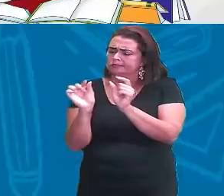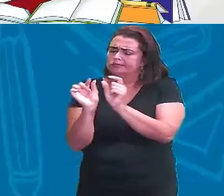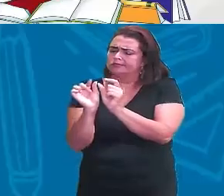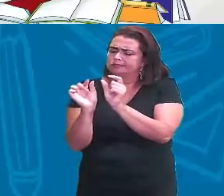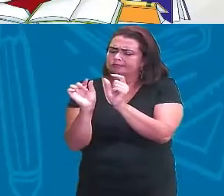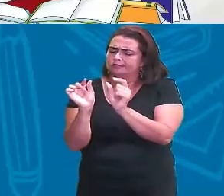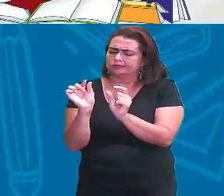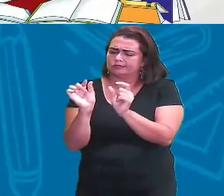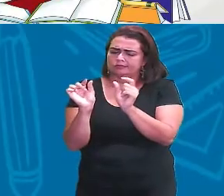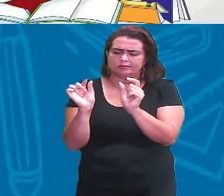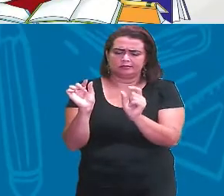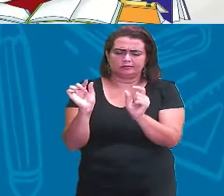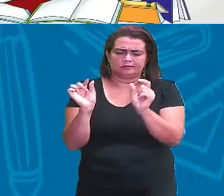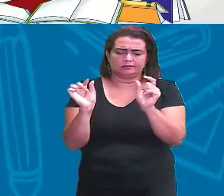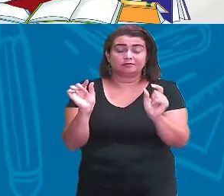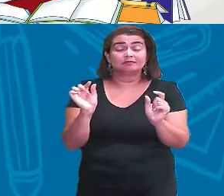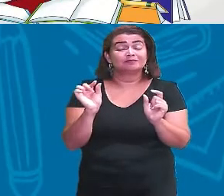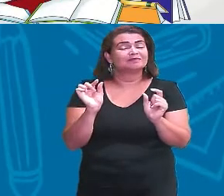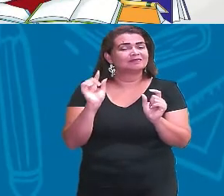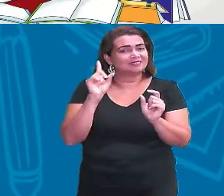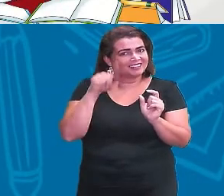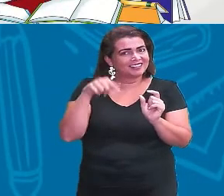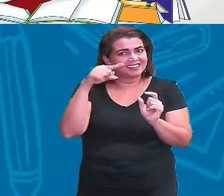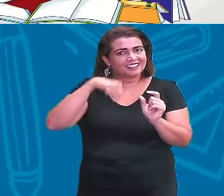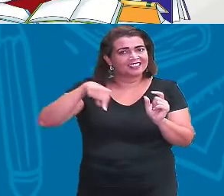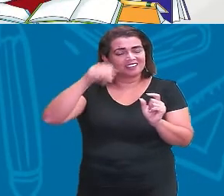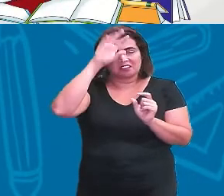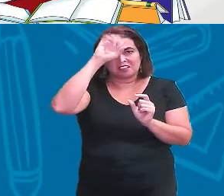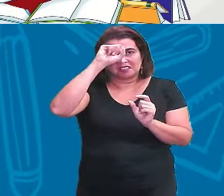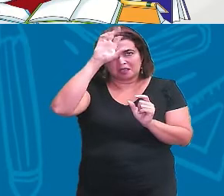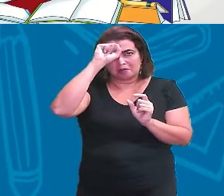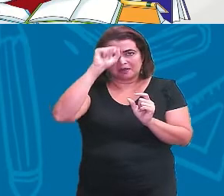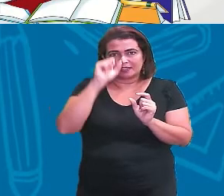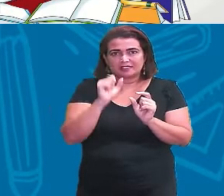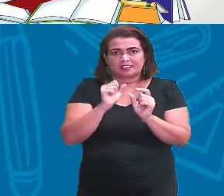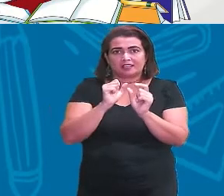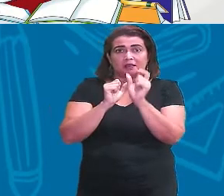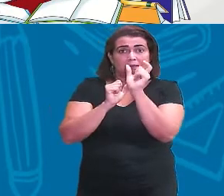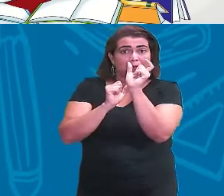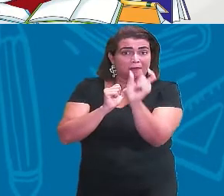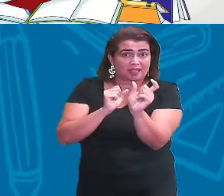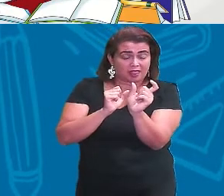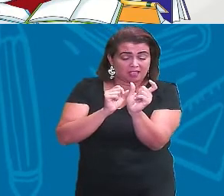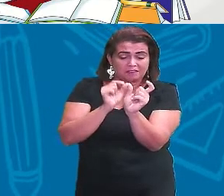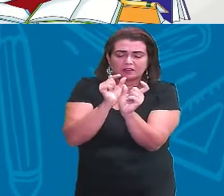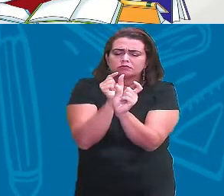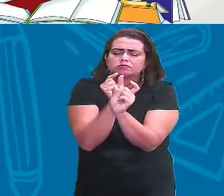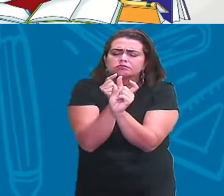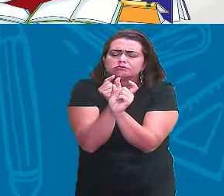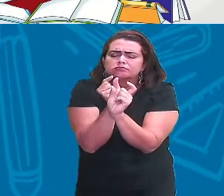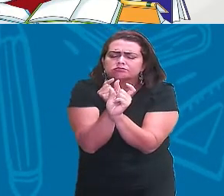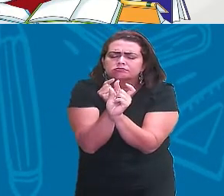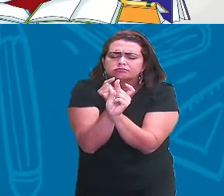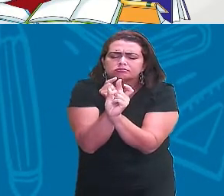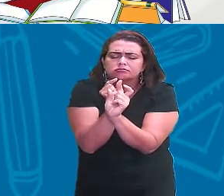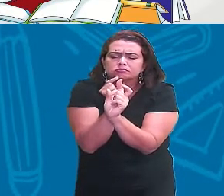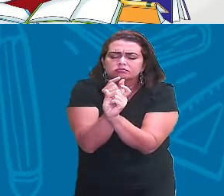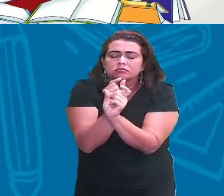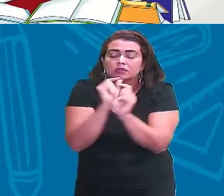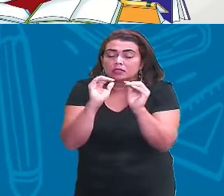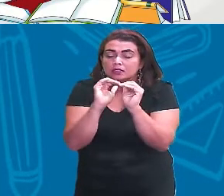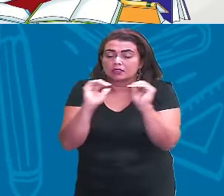silábica é quando a gente aprende a separar as sílabas. O objetivo da aprendizagem de hoje é construir